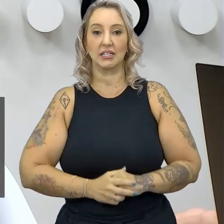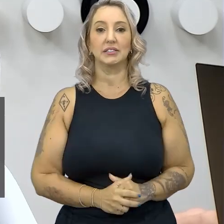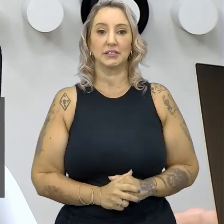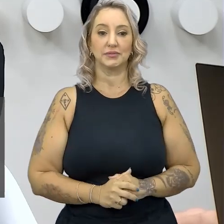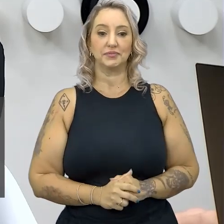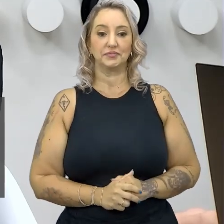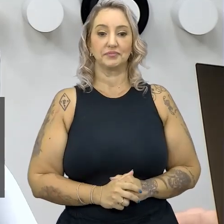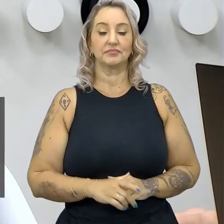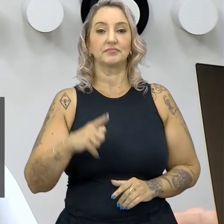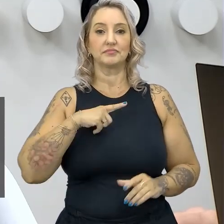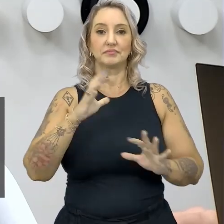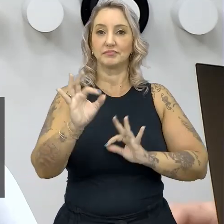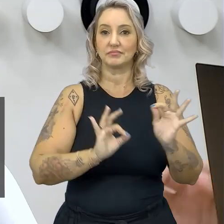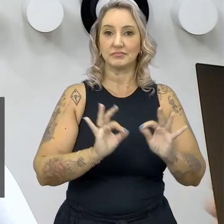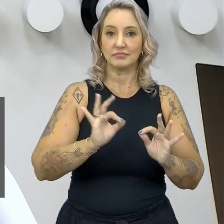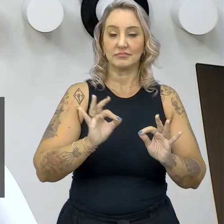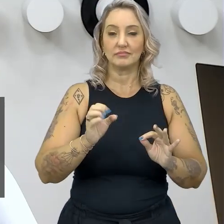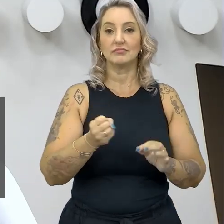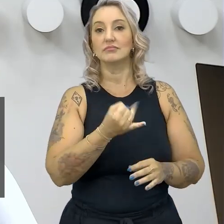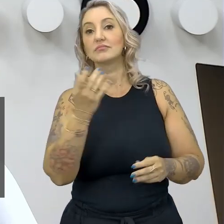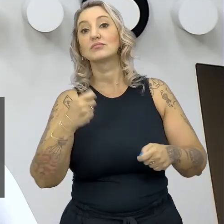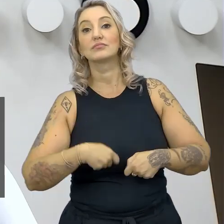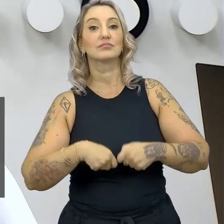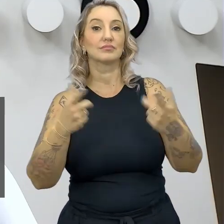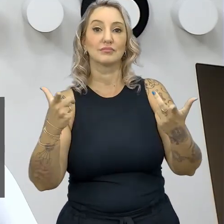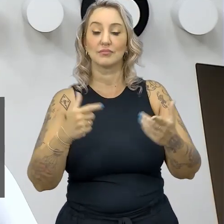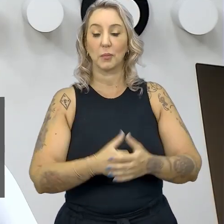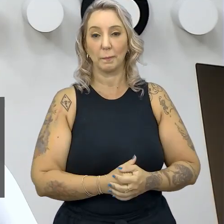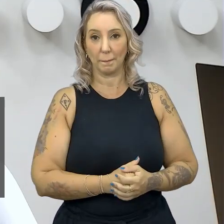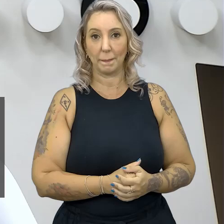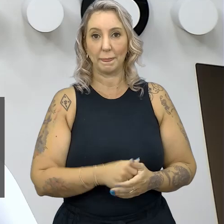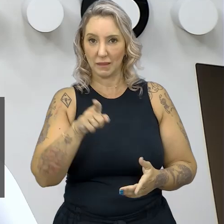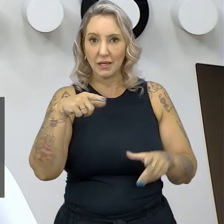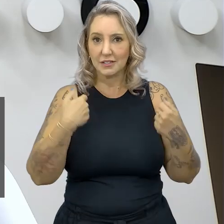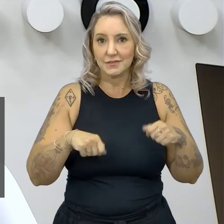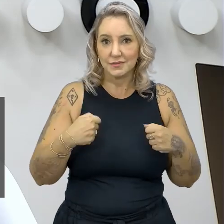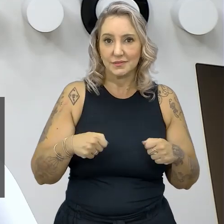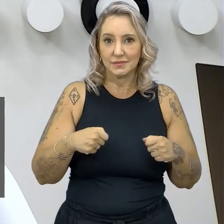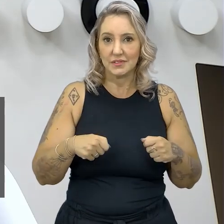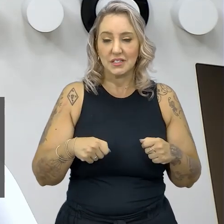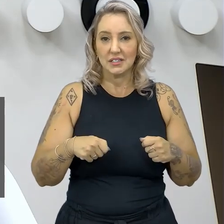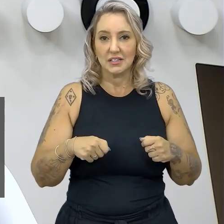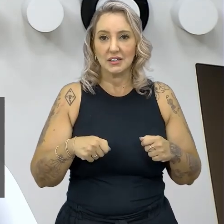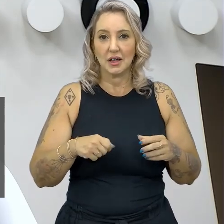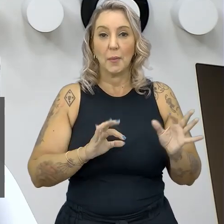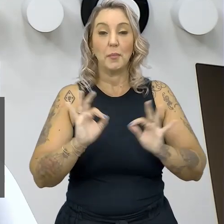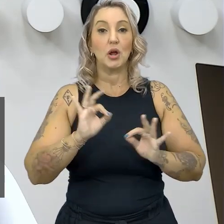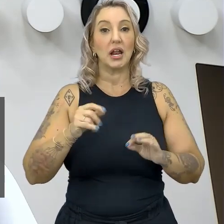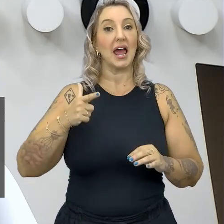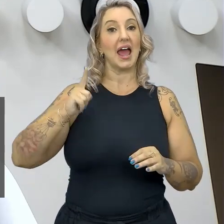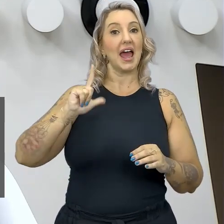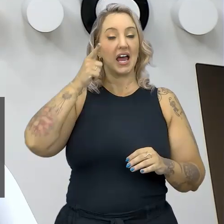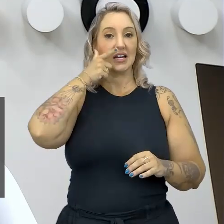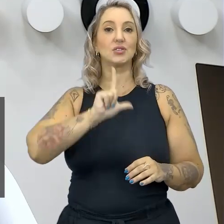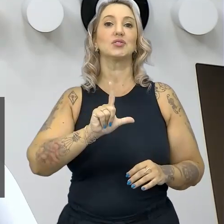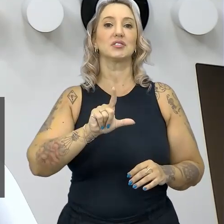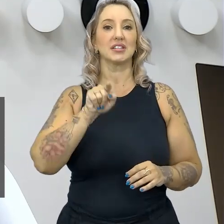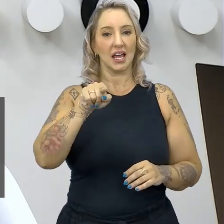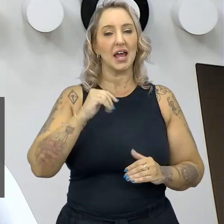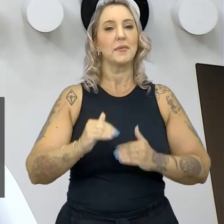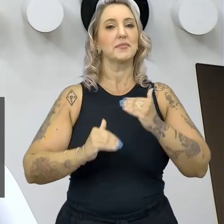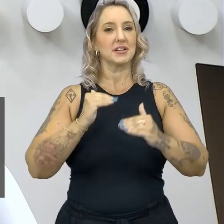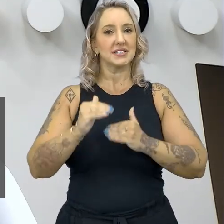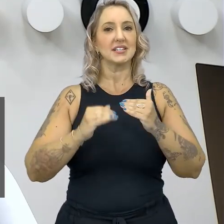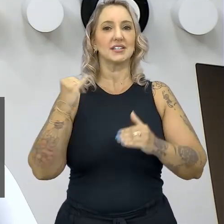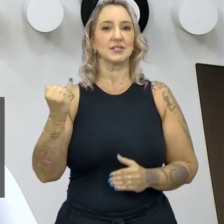de ter esse controle do quanto vai gastar, do quanto você precisa se programar para poder gastar. Então, esse